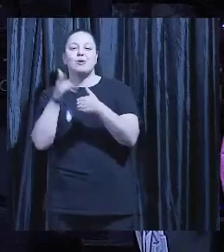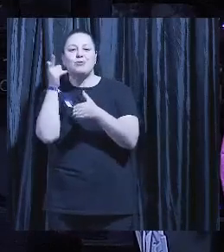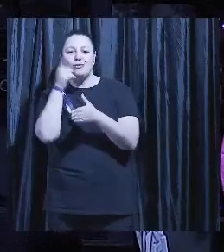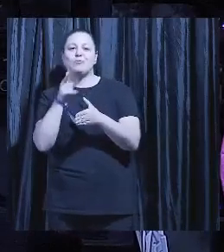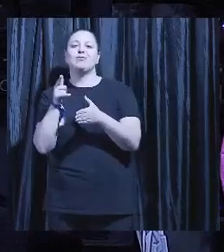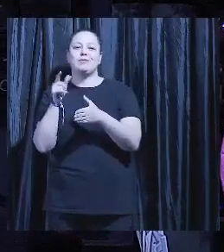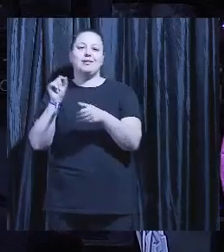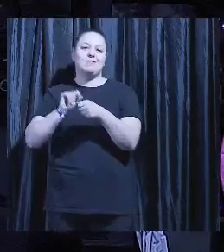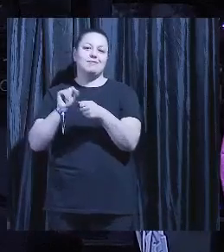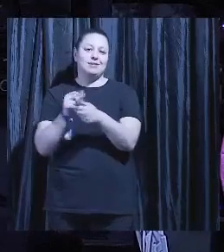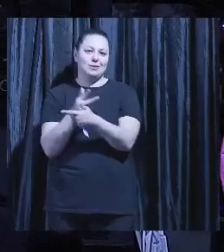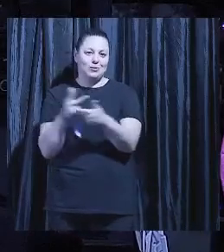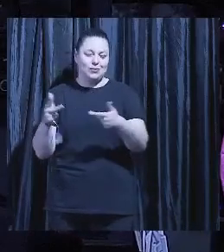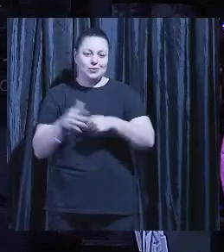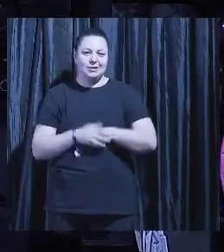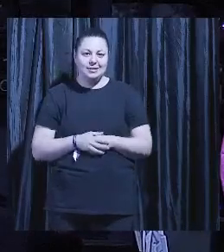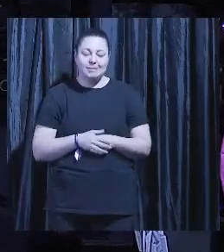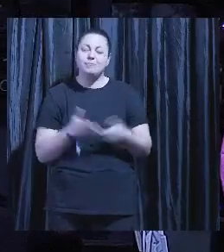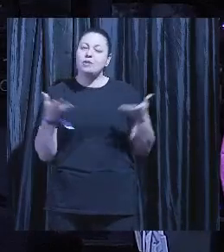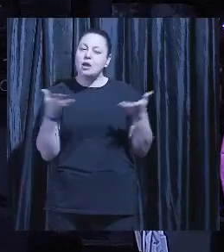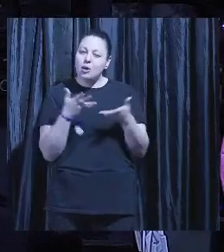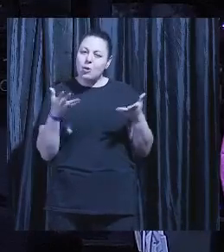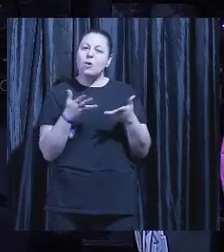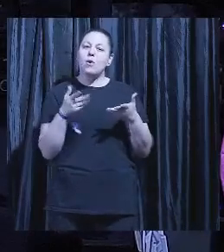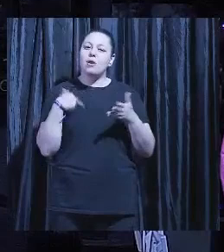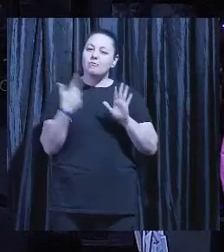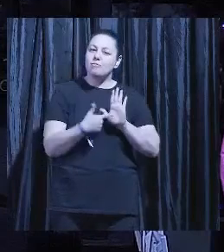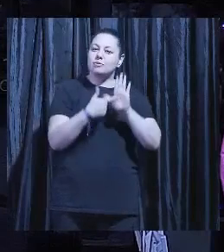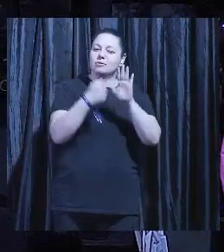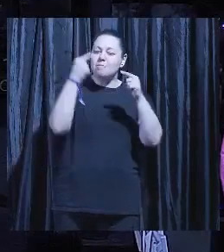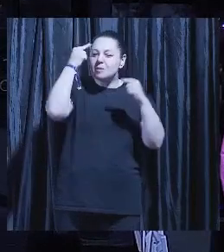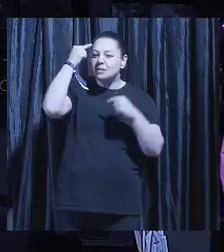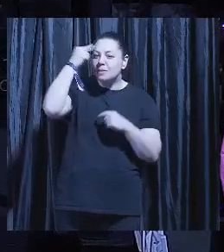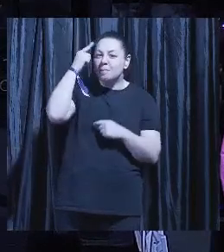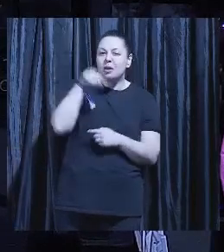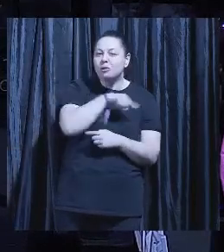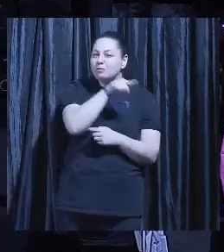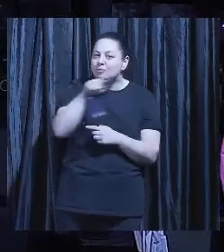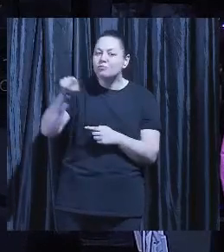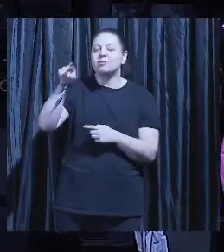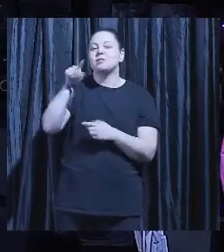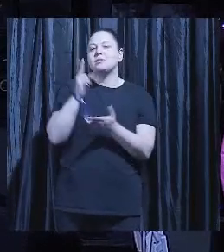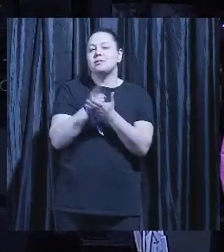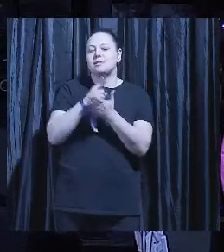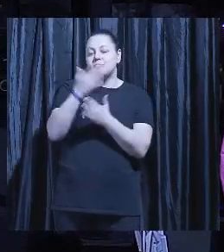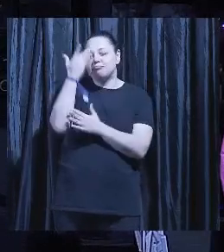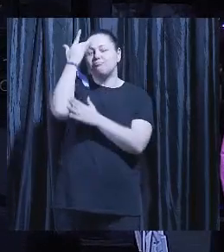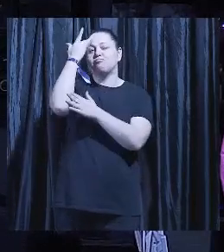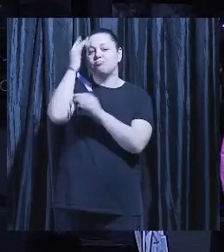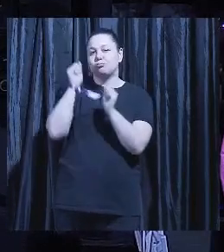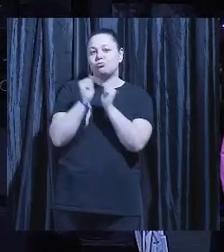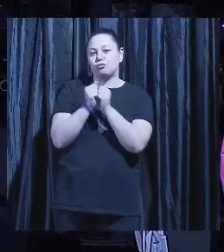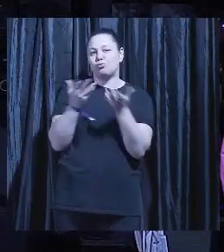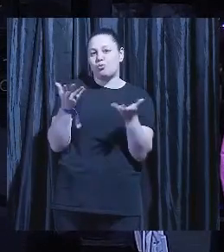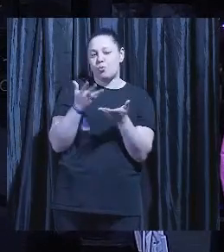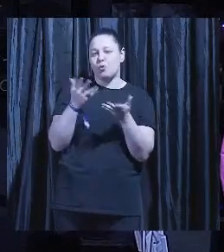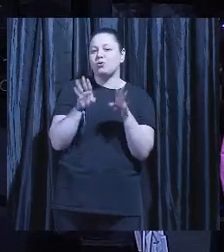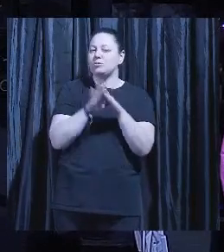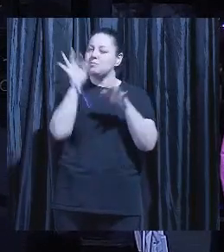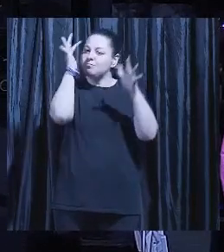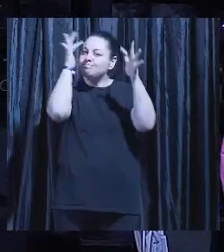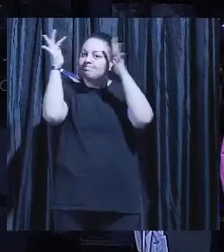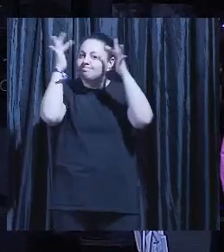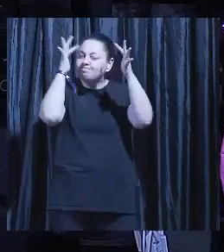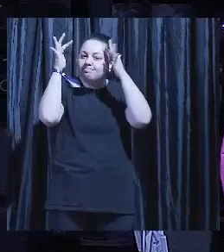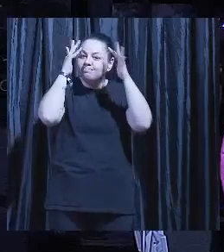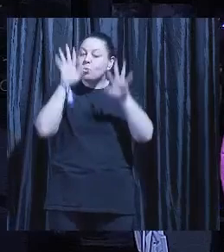realização. E aí eu deixo aqui para vocês esse pensamento, para que vocês levem com vocês no dia de hoje e reflitam sobre